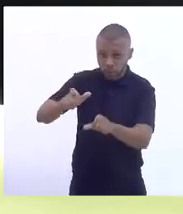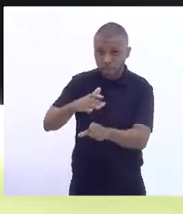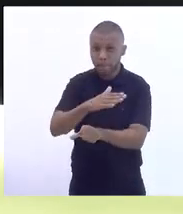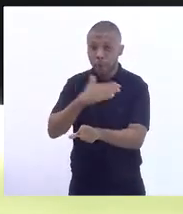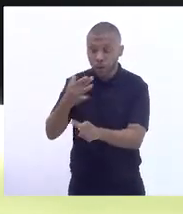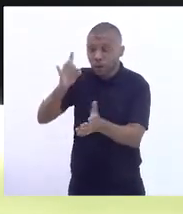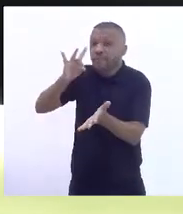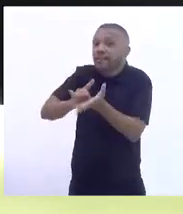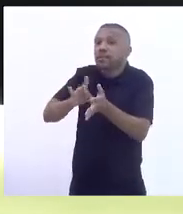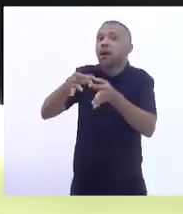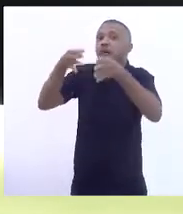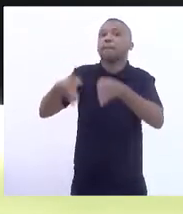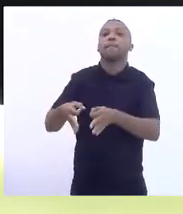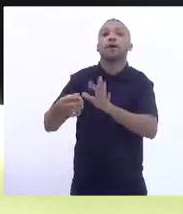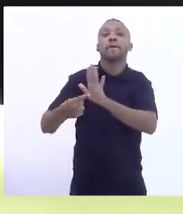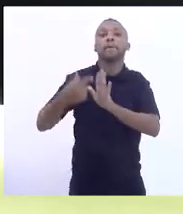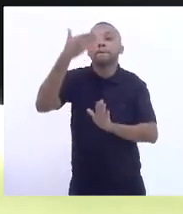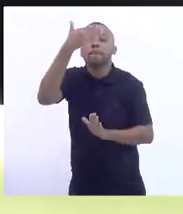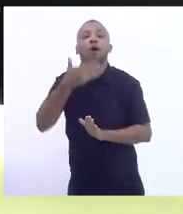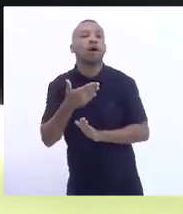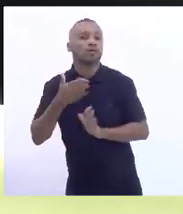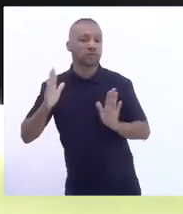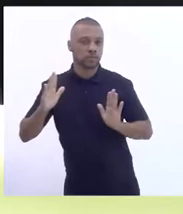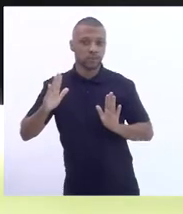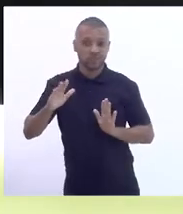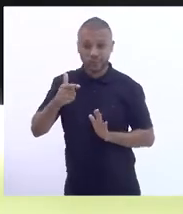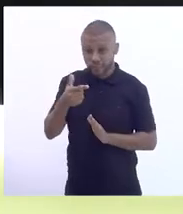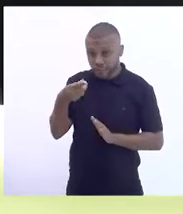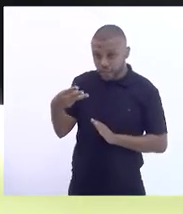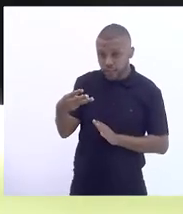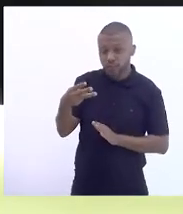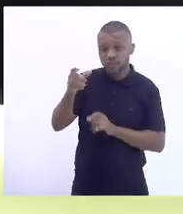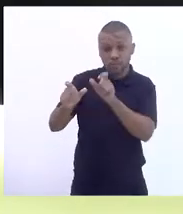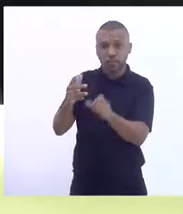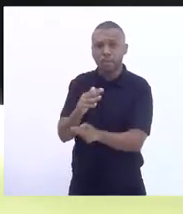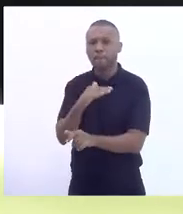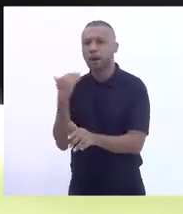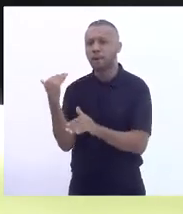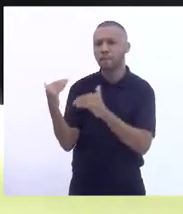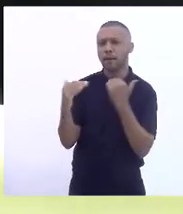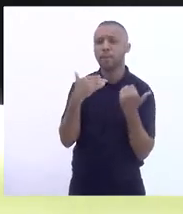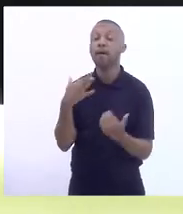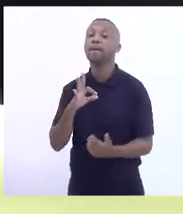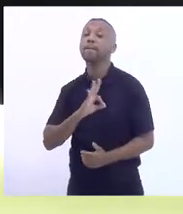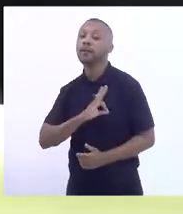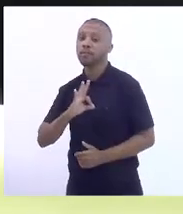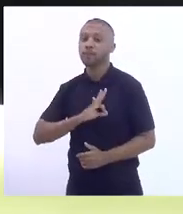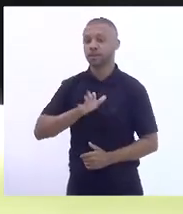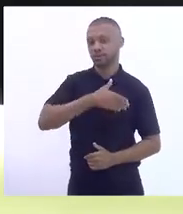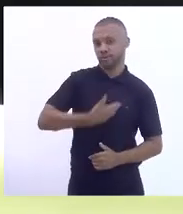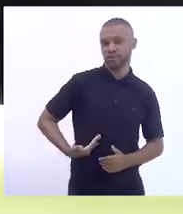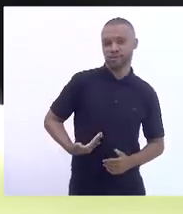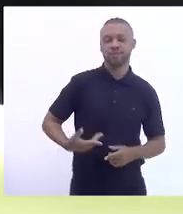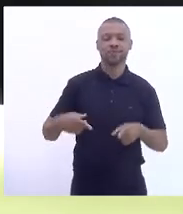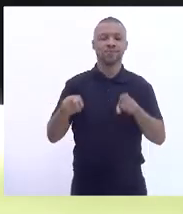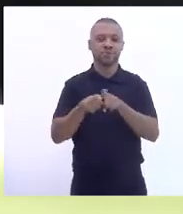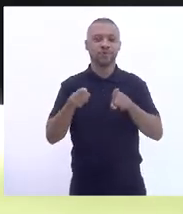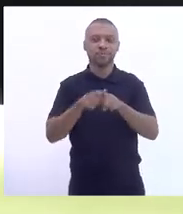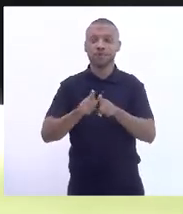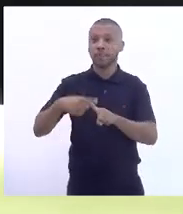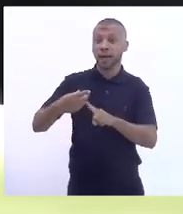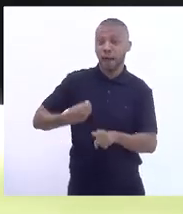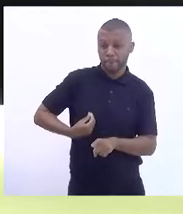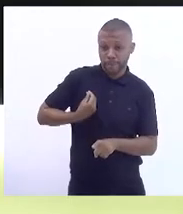23 pessoas que foram mortas pelas forças policiais do estado e também com a presença